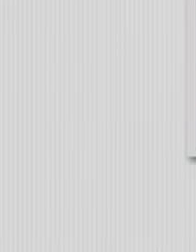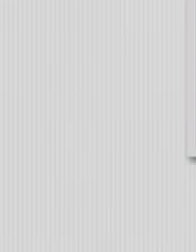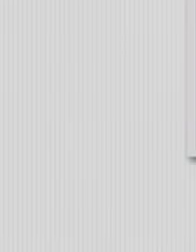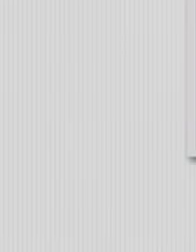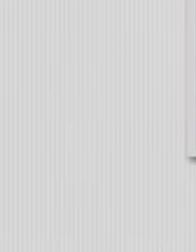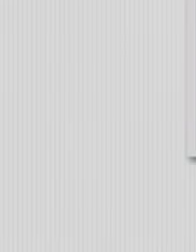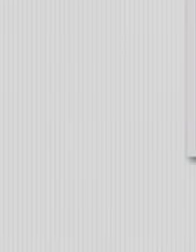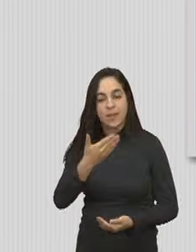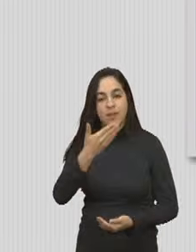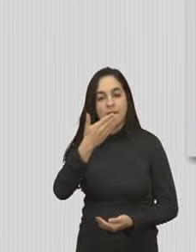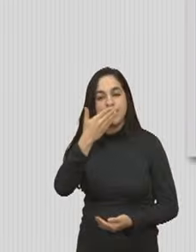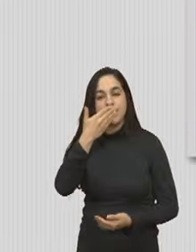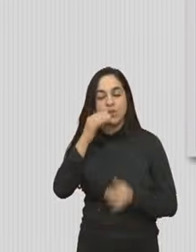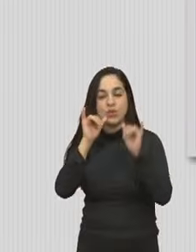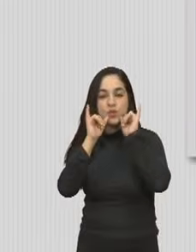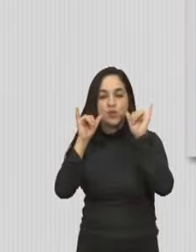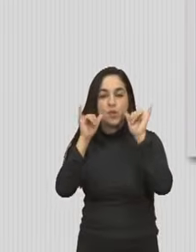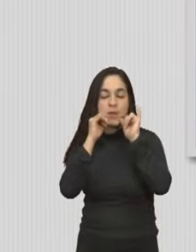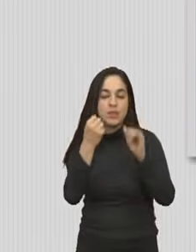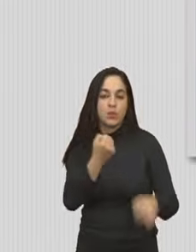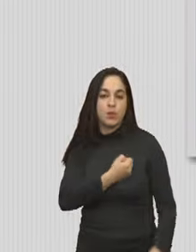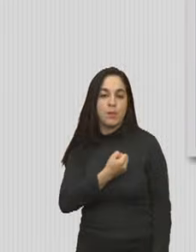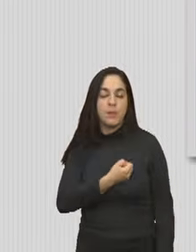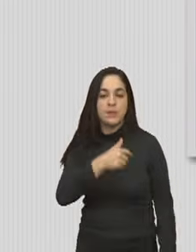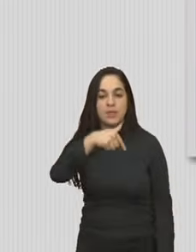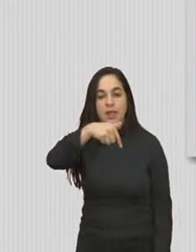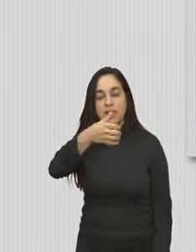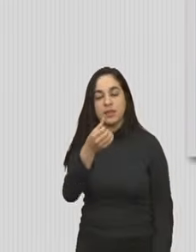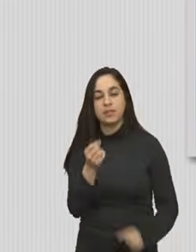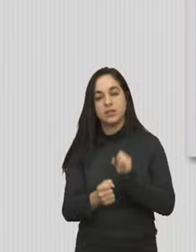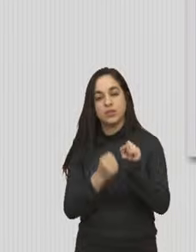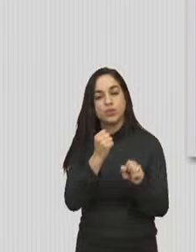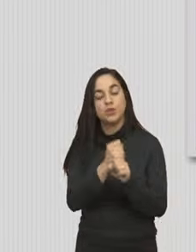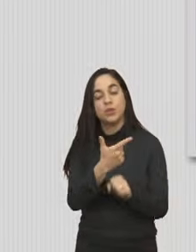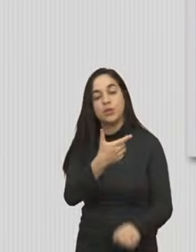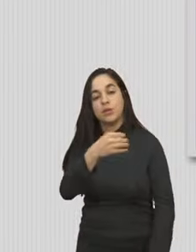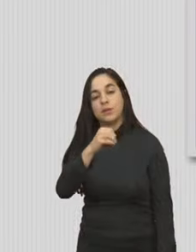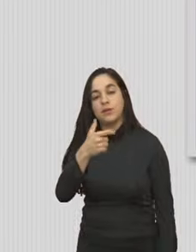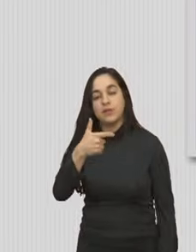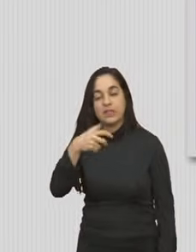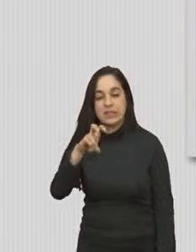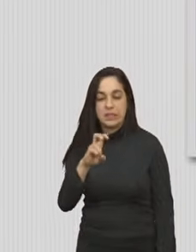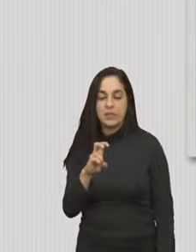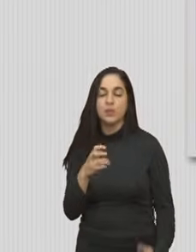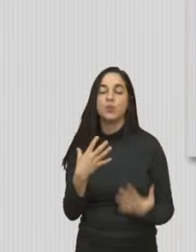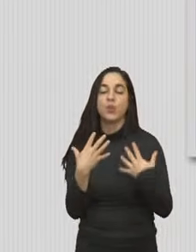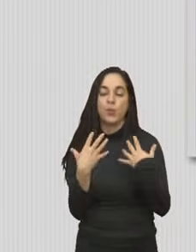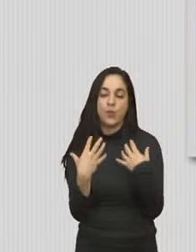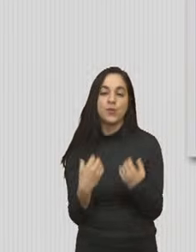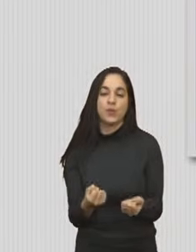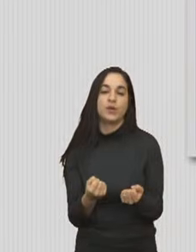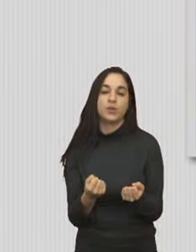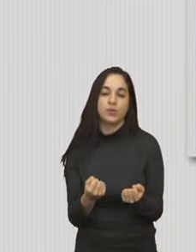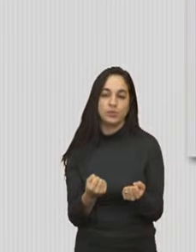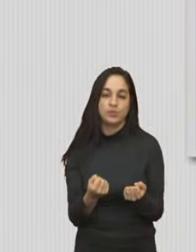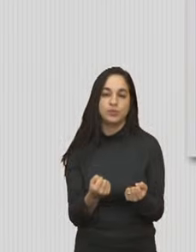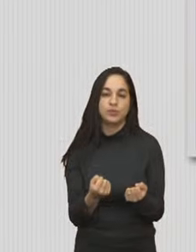Pedido de informações número 76, 2025, foi